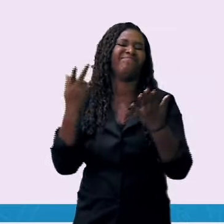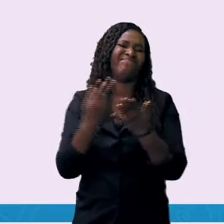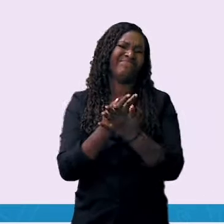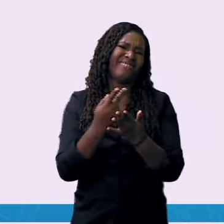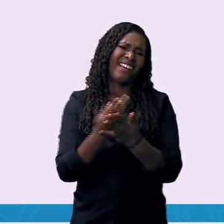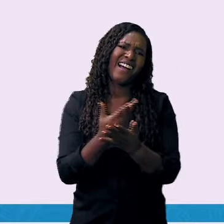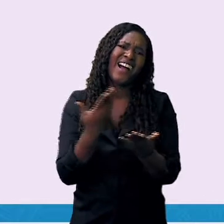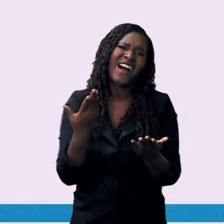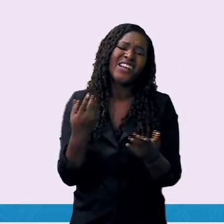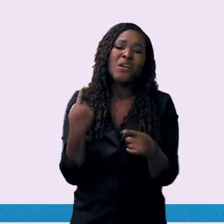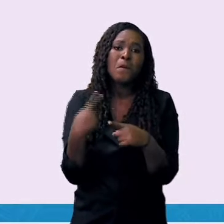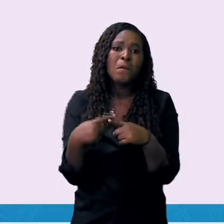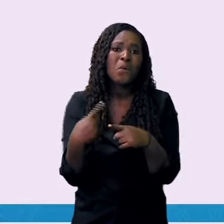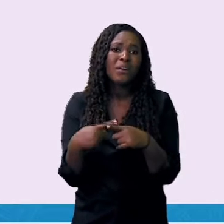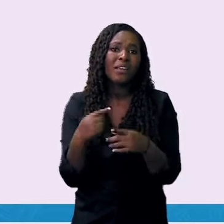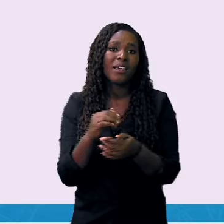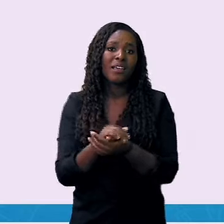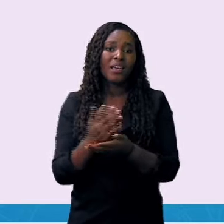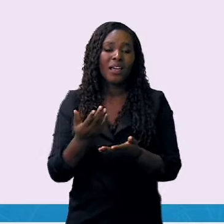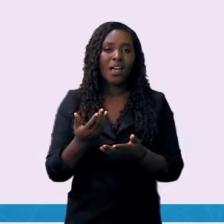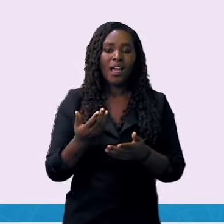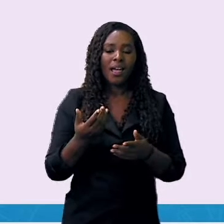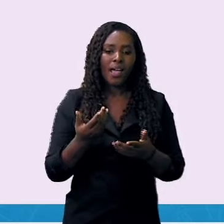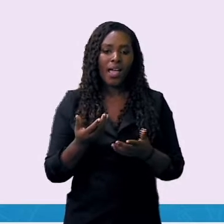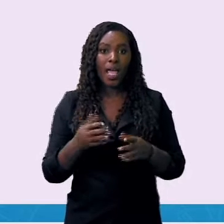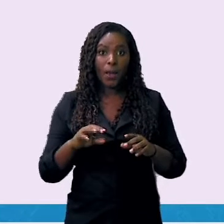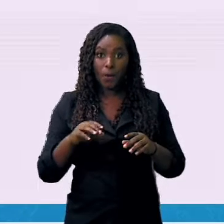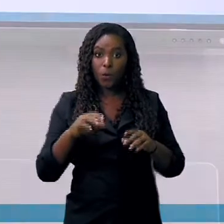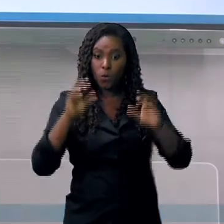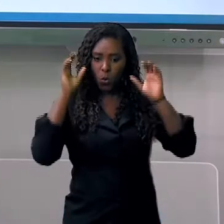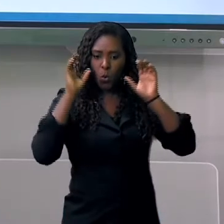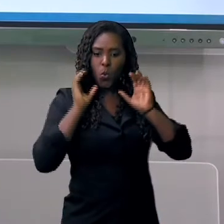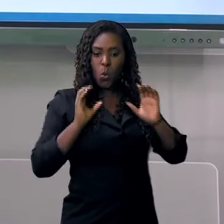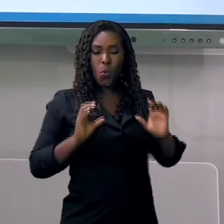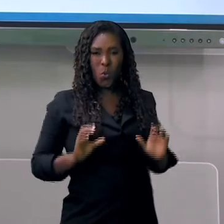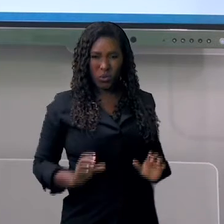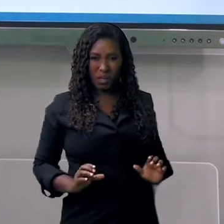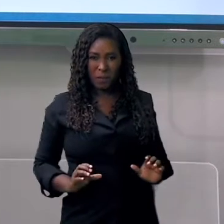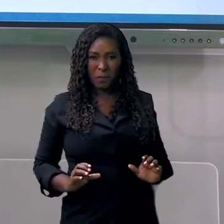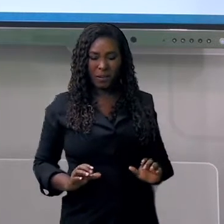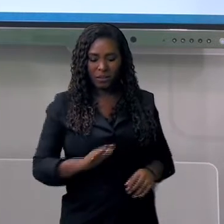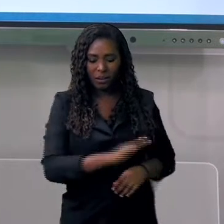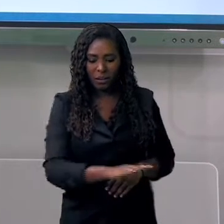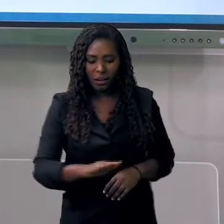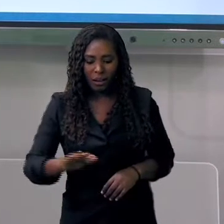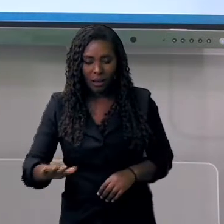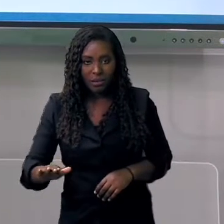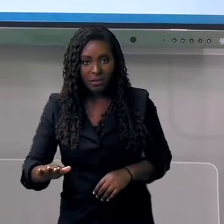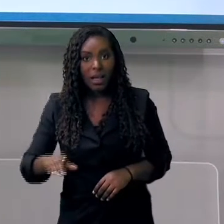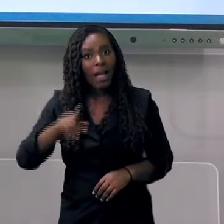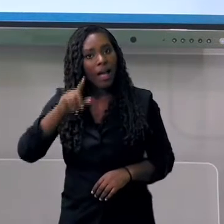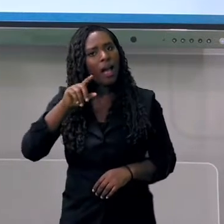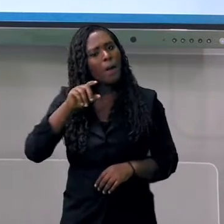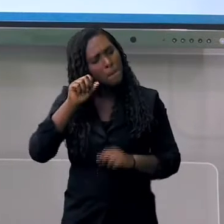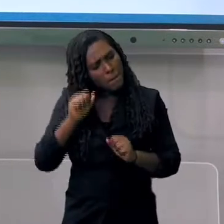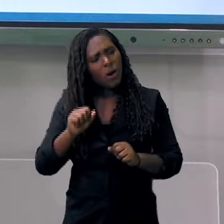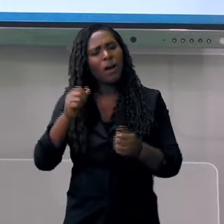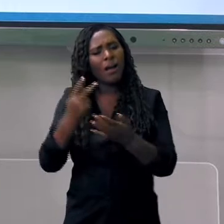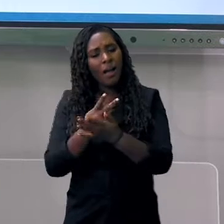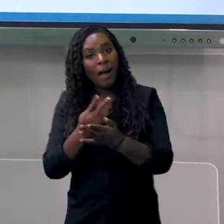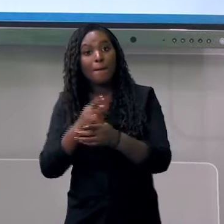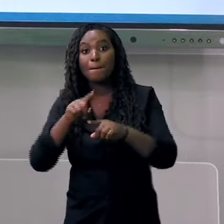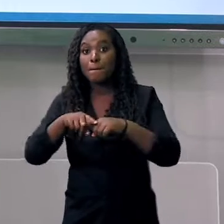mensagem errada no ato de educar. E rótulos, saibam, é um vício que temos na criação